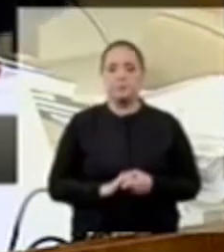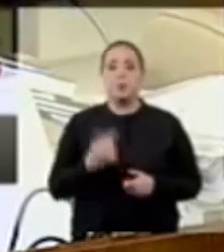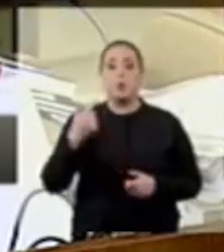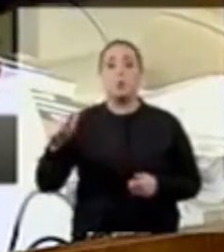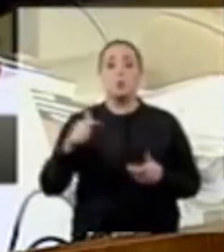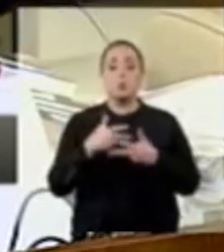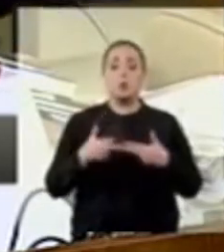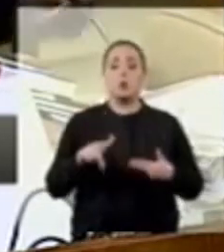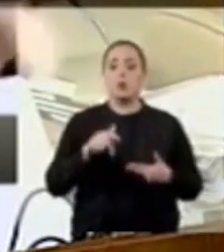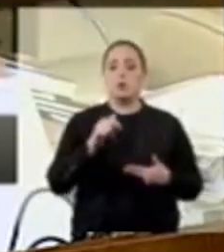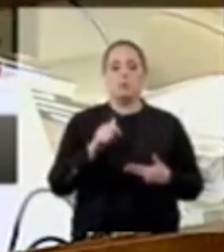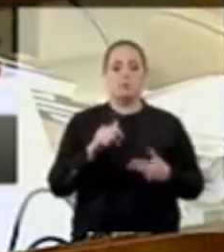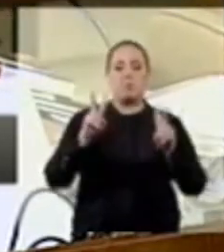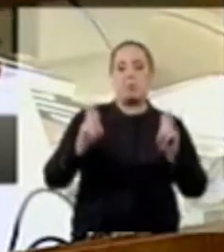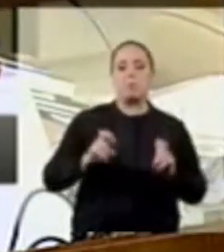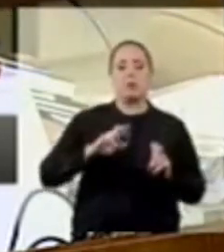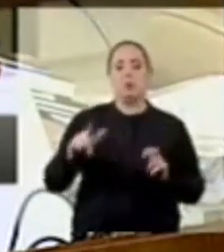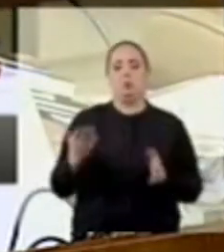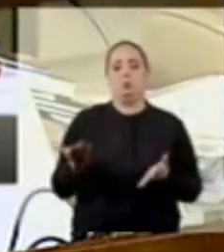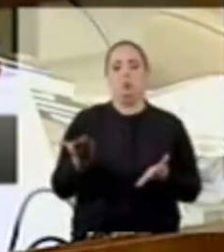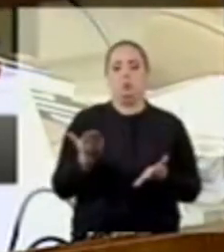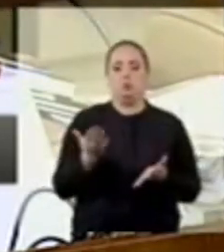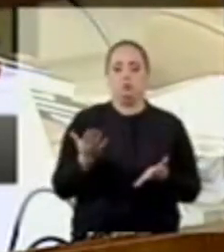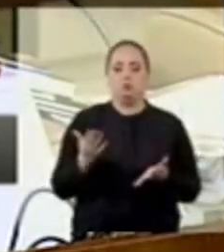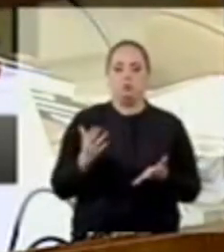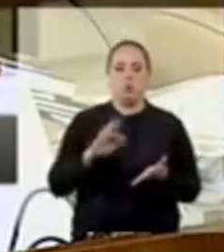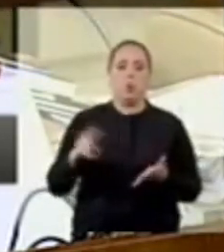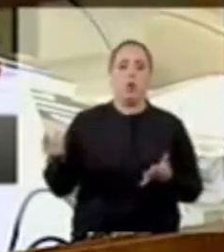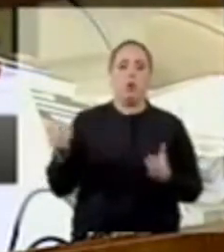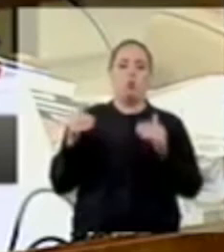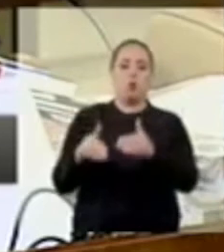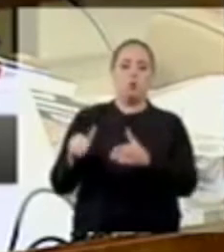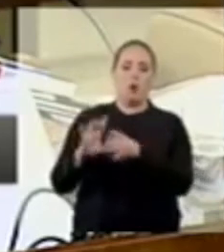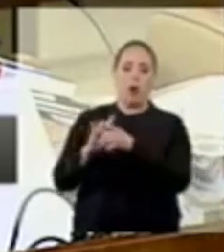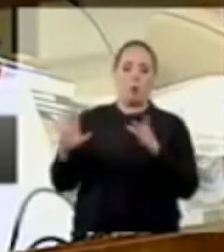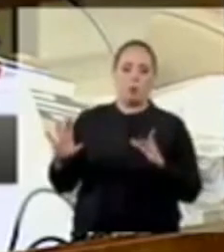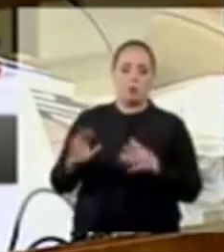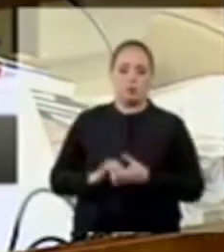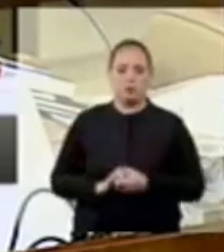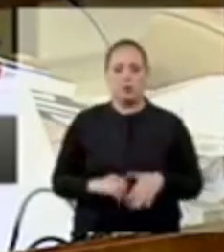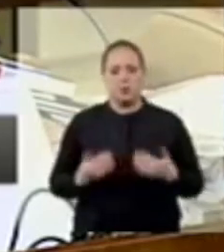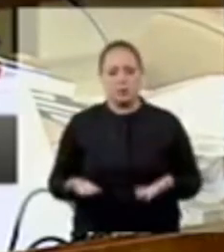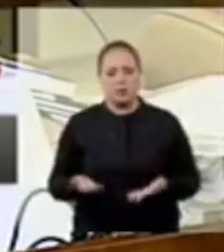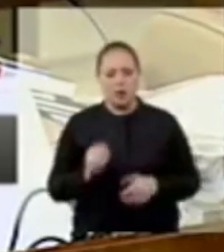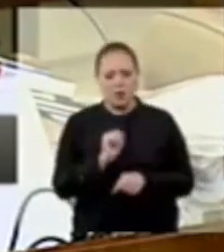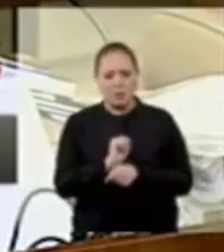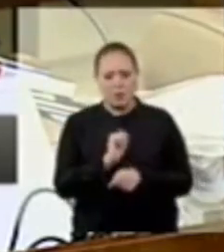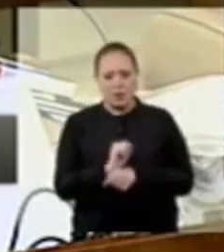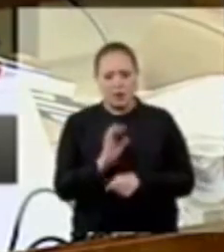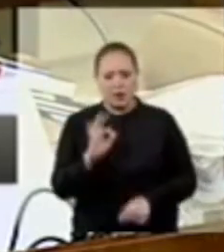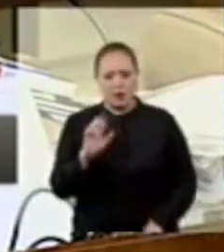casos que não envolviam a absolvição então veja se aguardar o trânsito em julgado